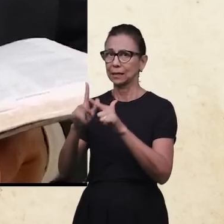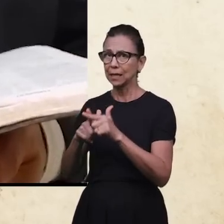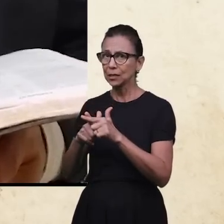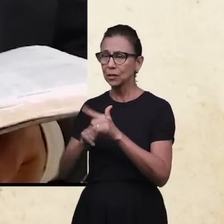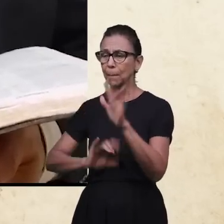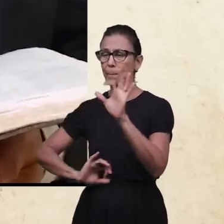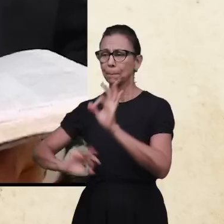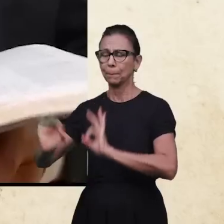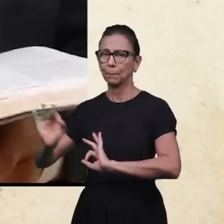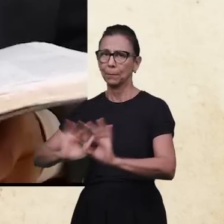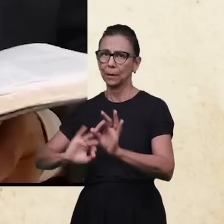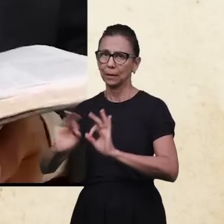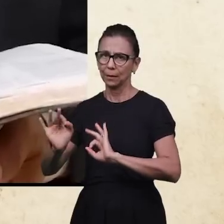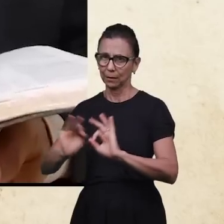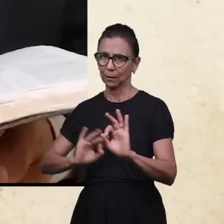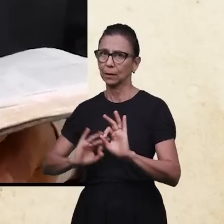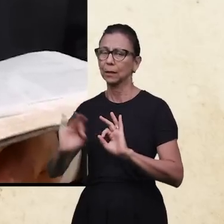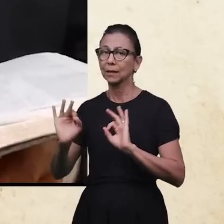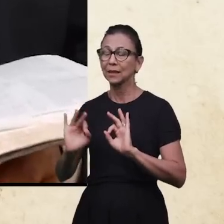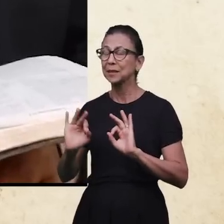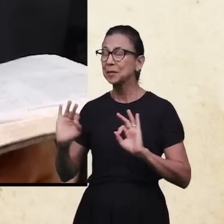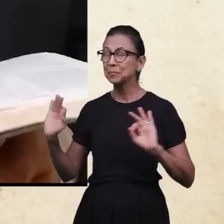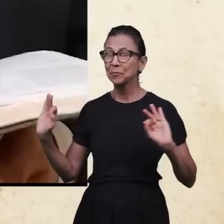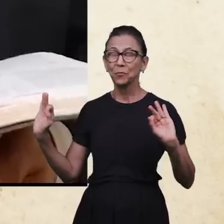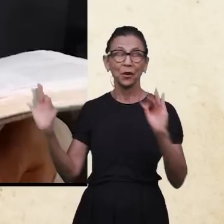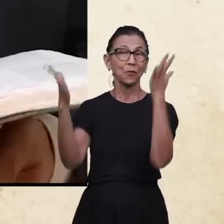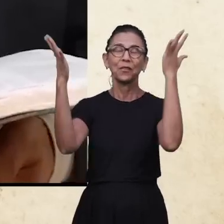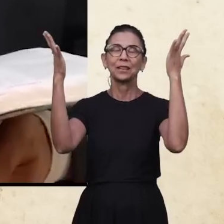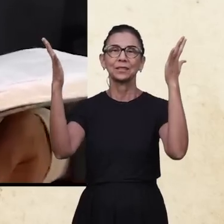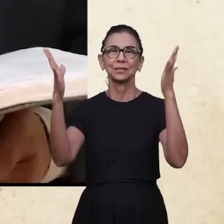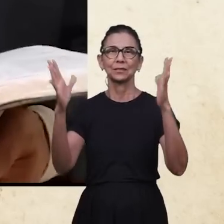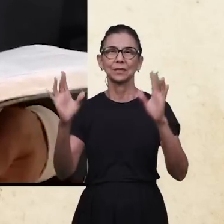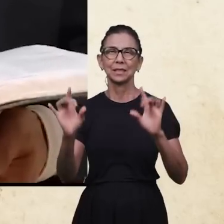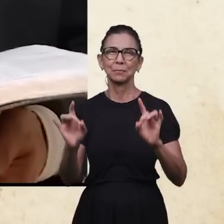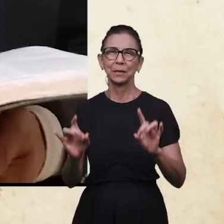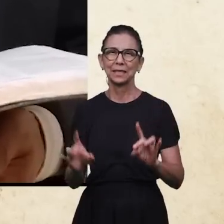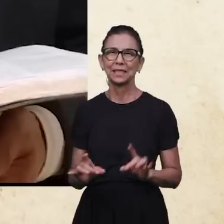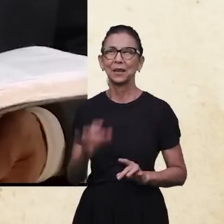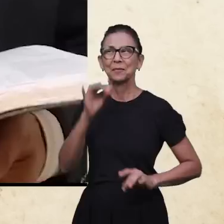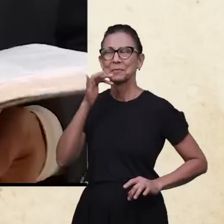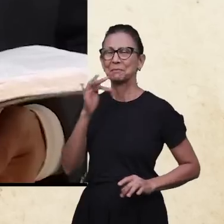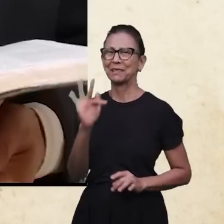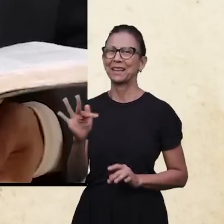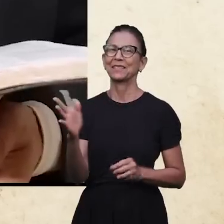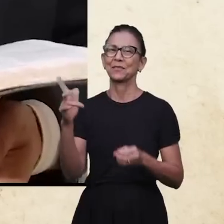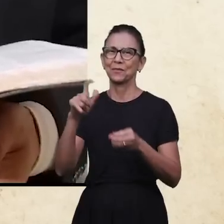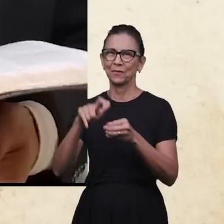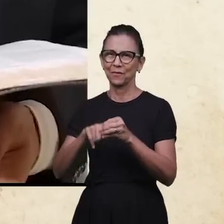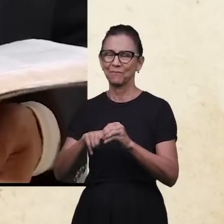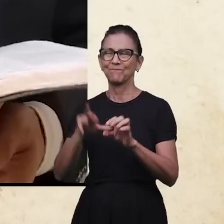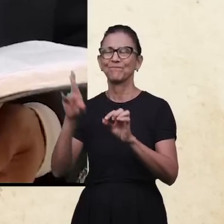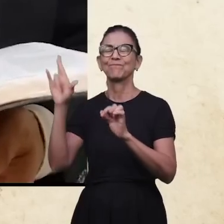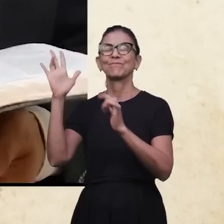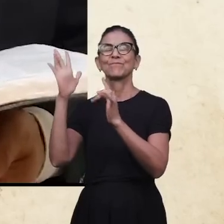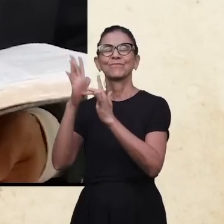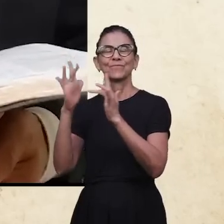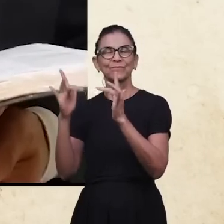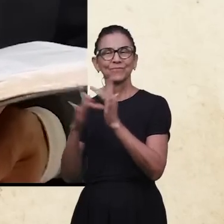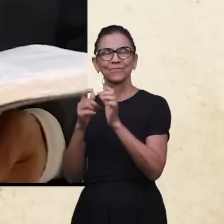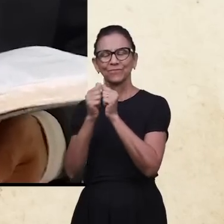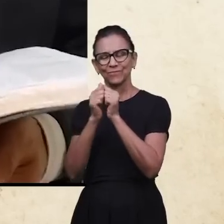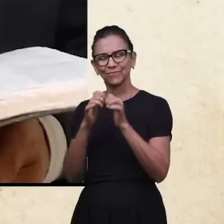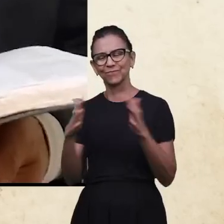igreja preparada para o grande acontecimento que se dará em breve, que é a